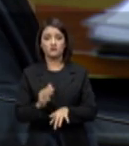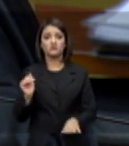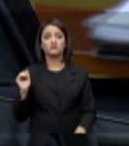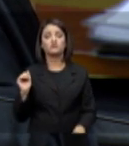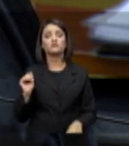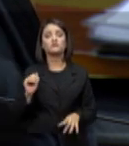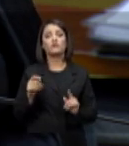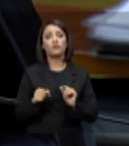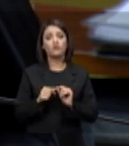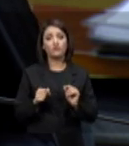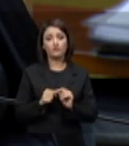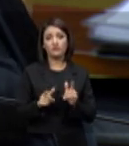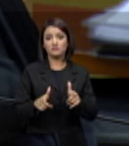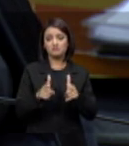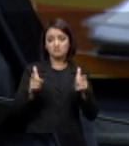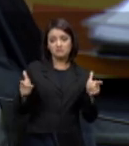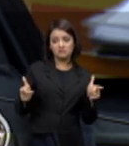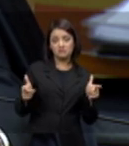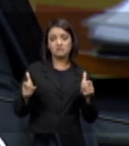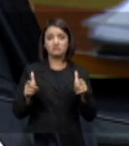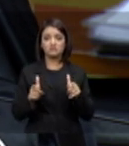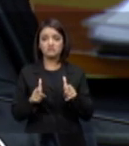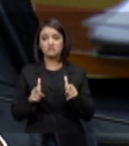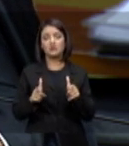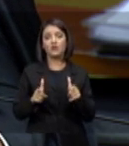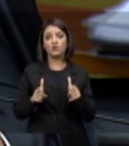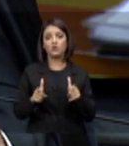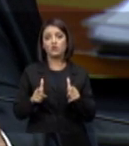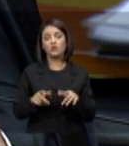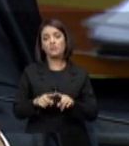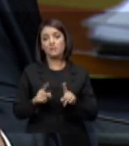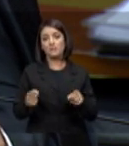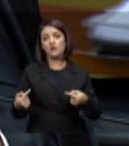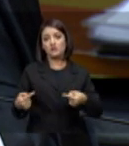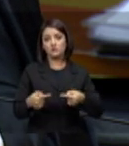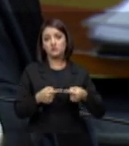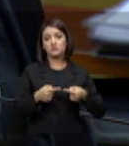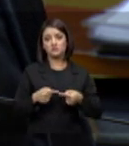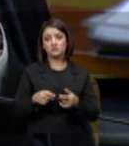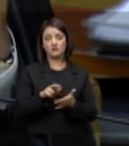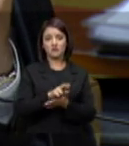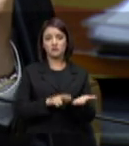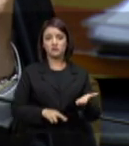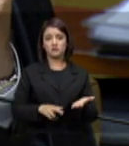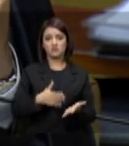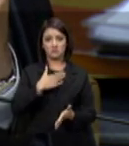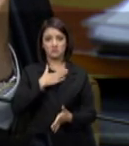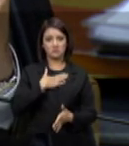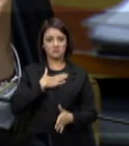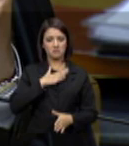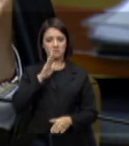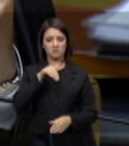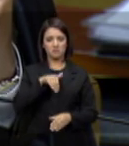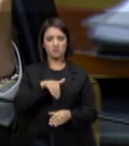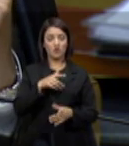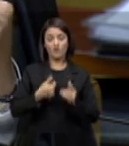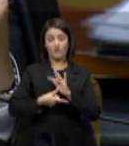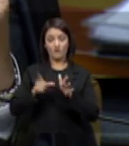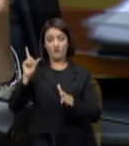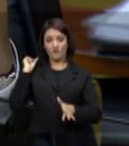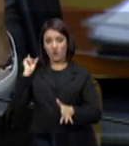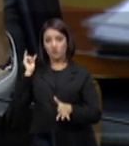maior ou menor extensão em convergência ou divergência com o relator eu volto a minha argumentação anterior